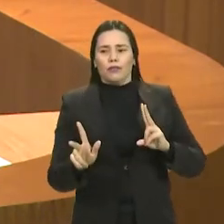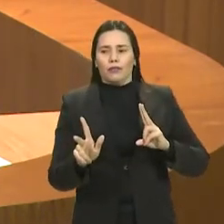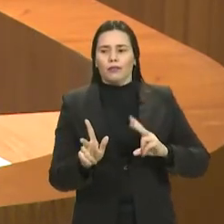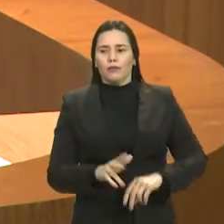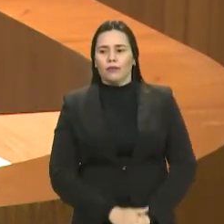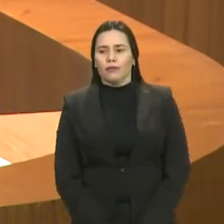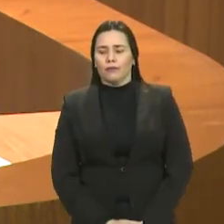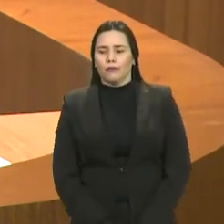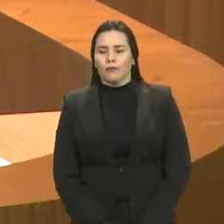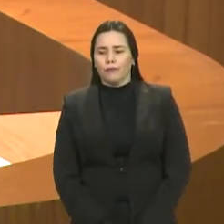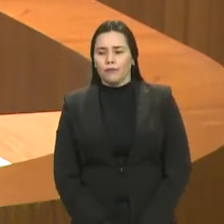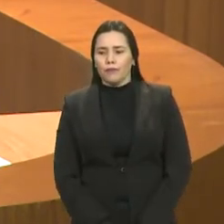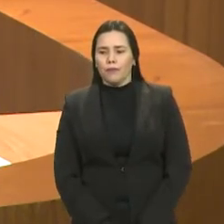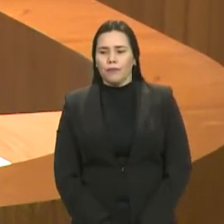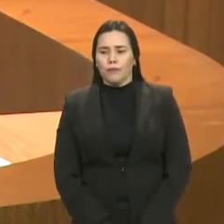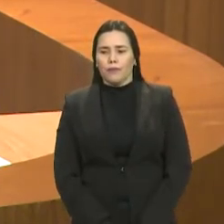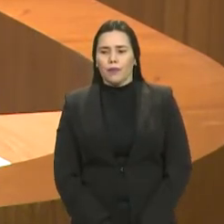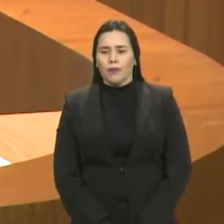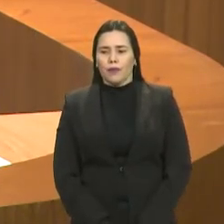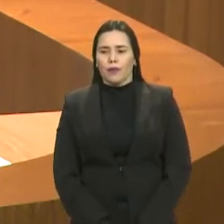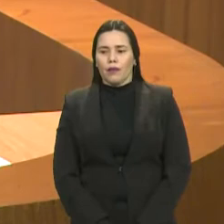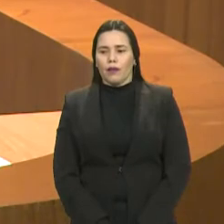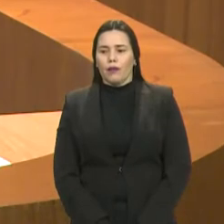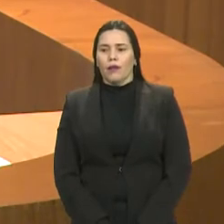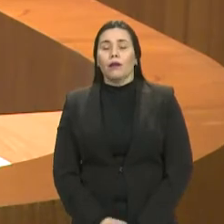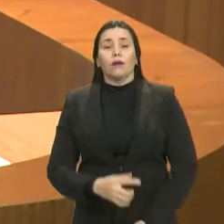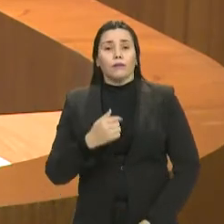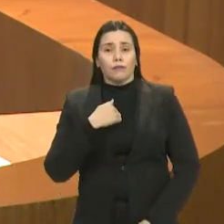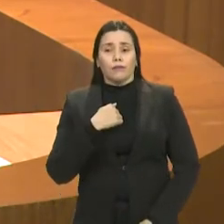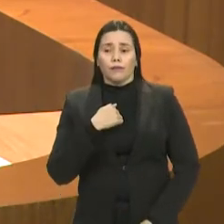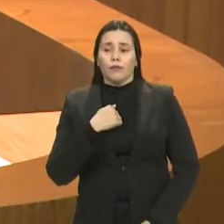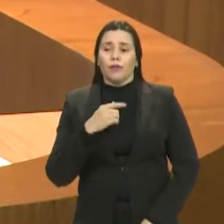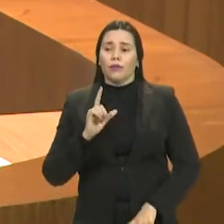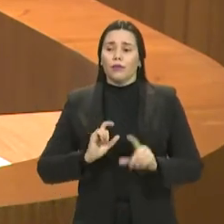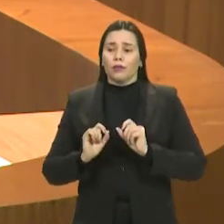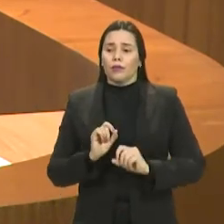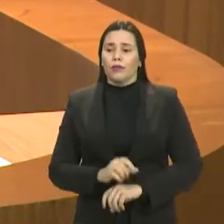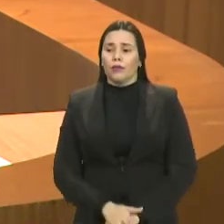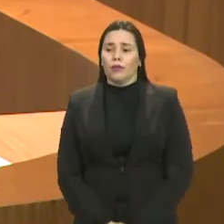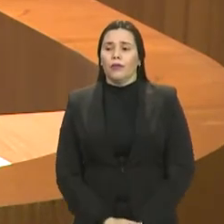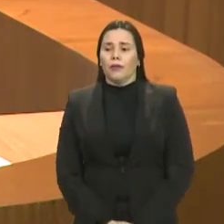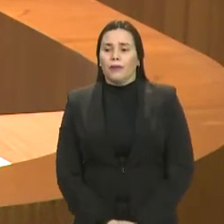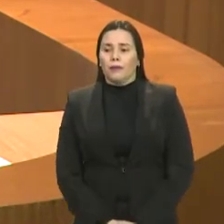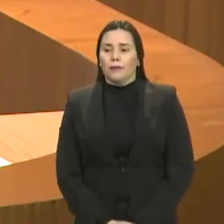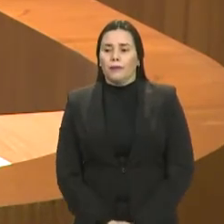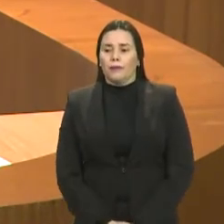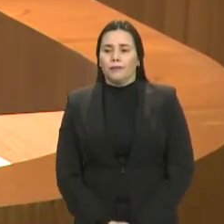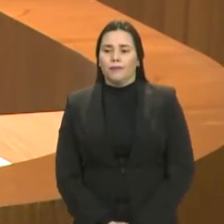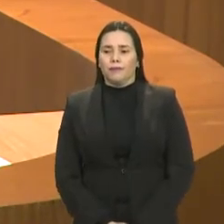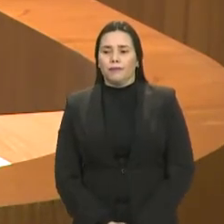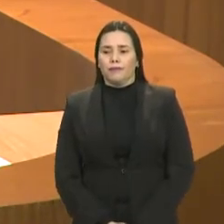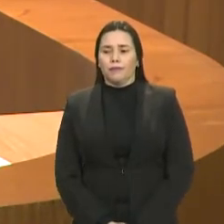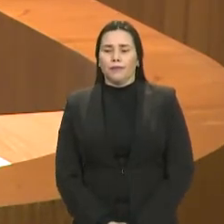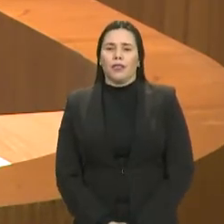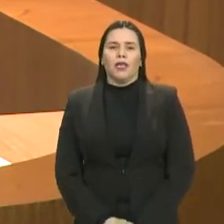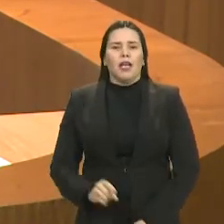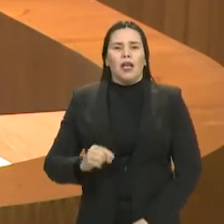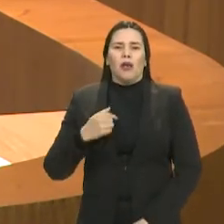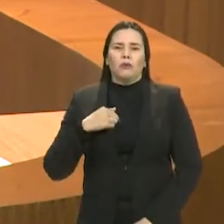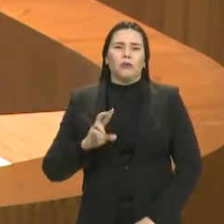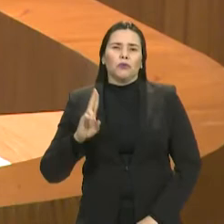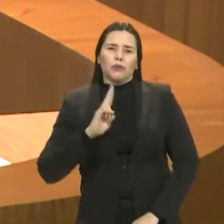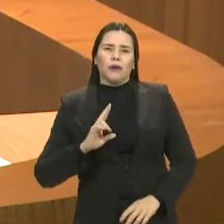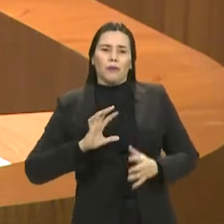siglas e estaduais que é o presidente usar o partido apenas como trampolim eleitoral